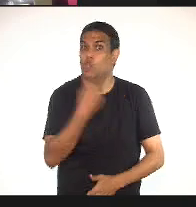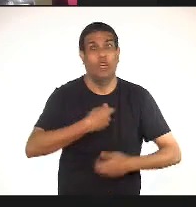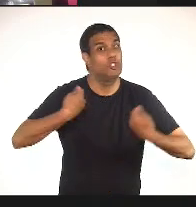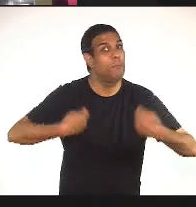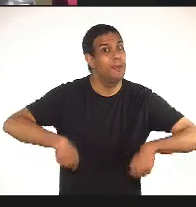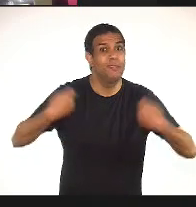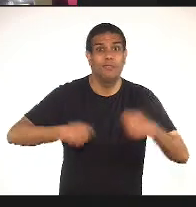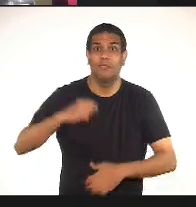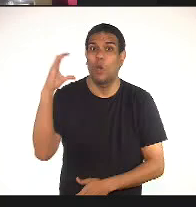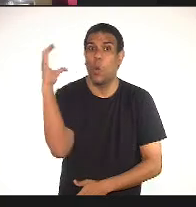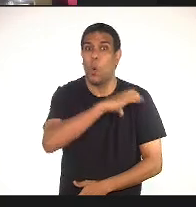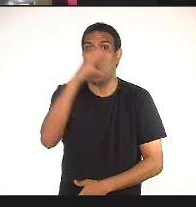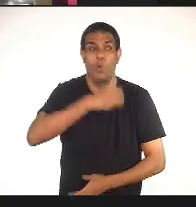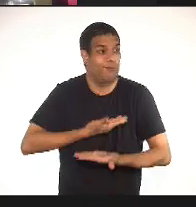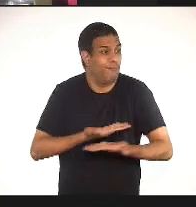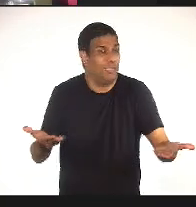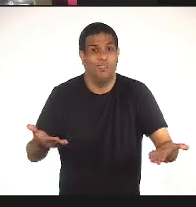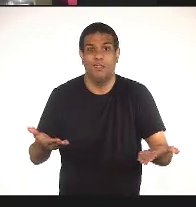precisamos urgente.